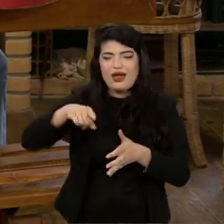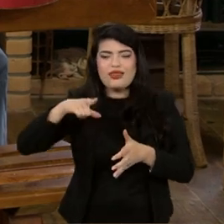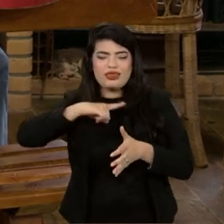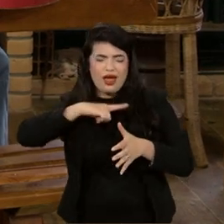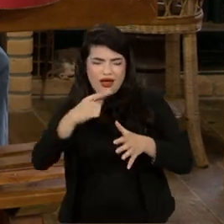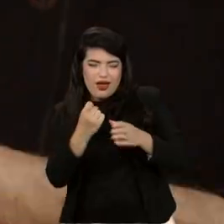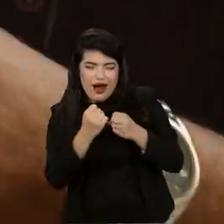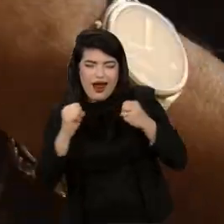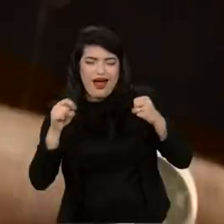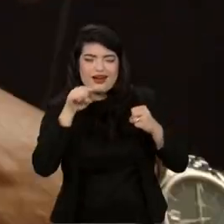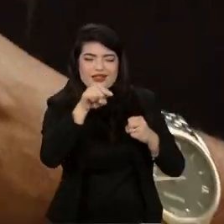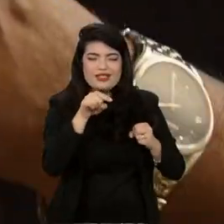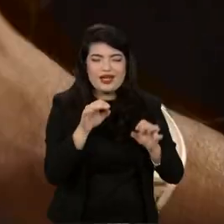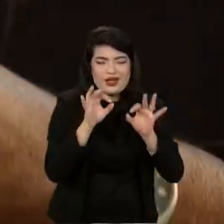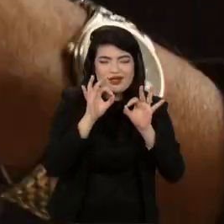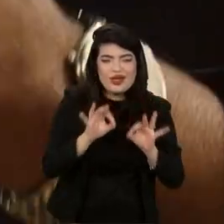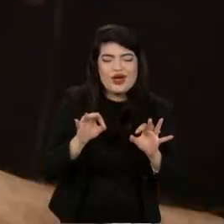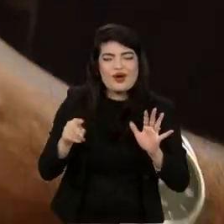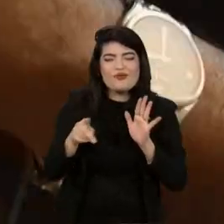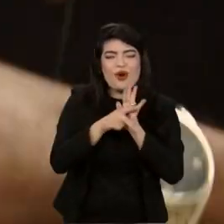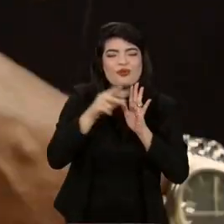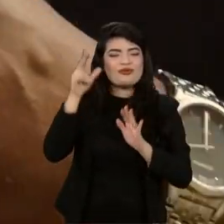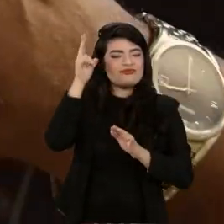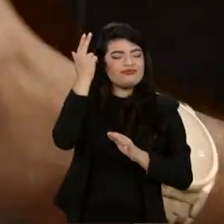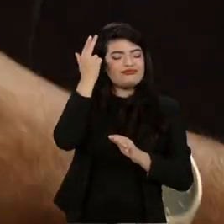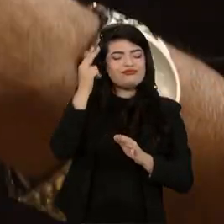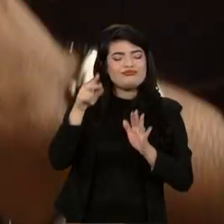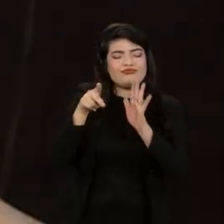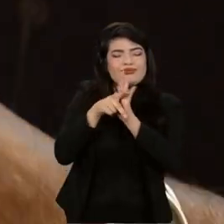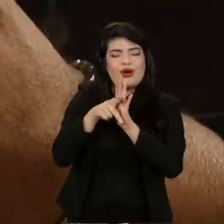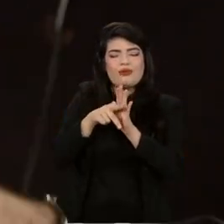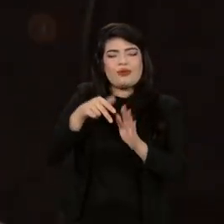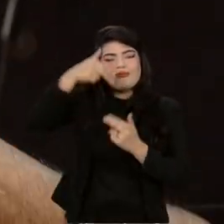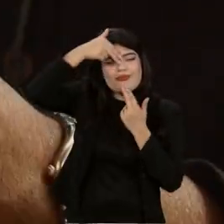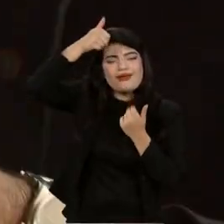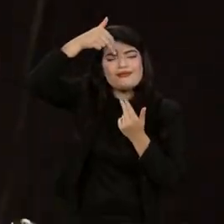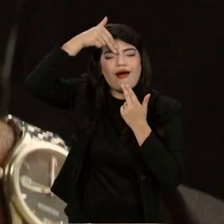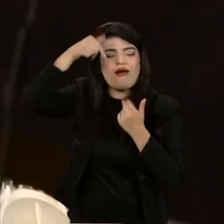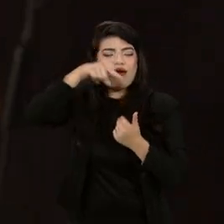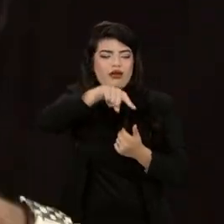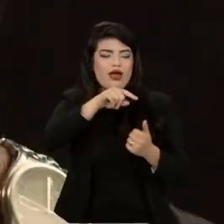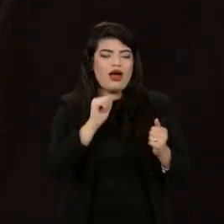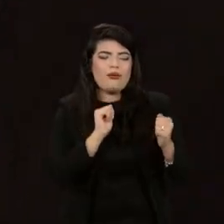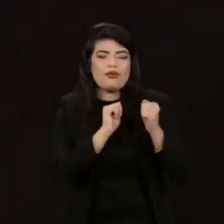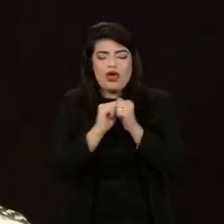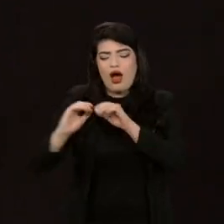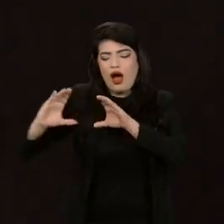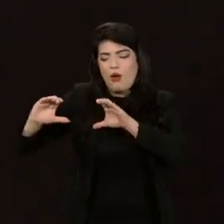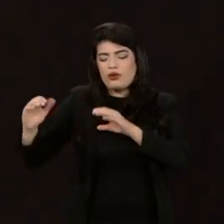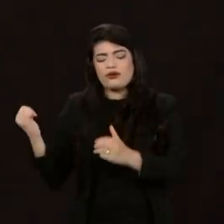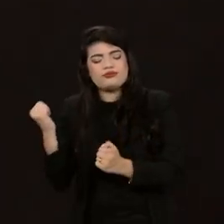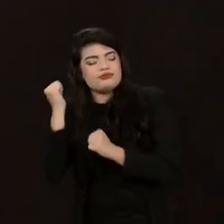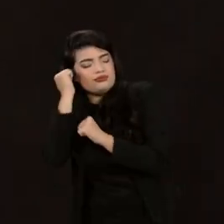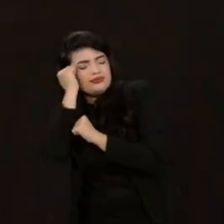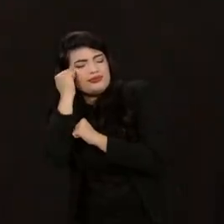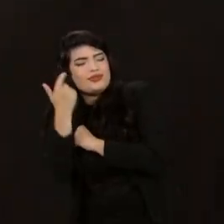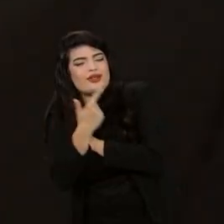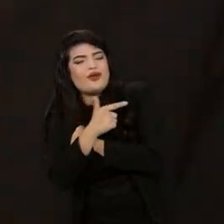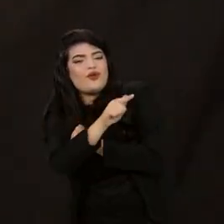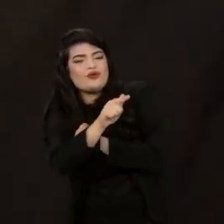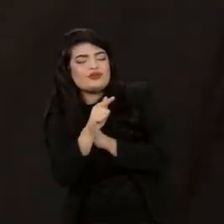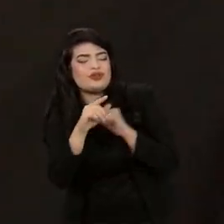grandes, que é pura lã de carneiro. Um me serve de colchão e outro